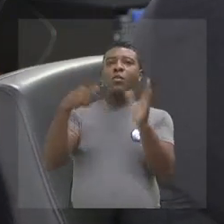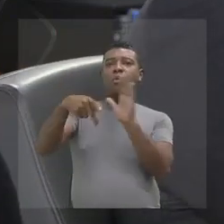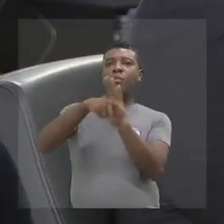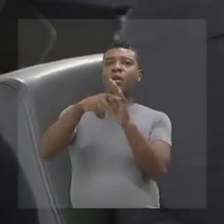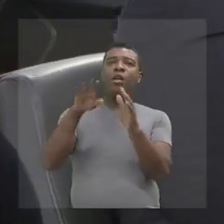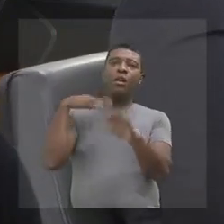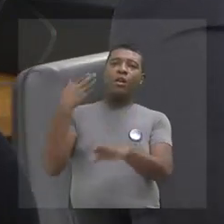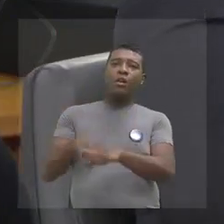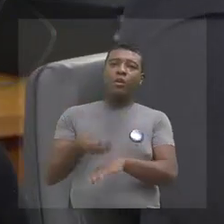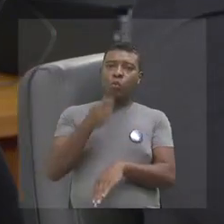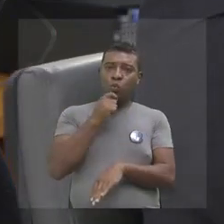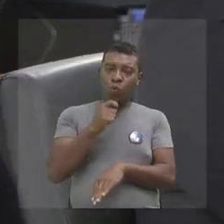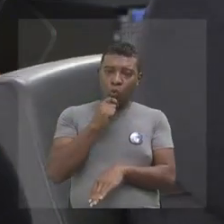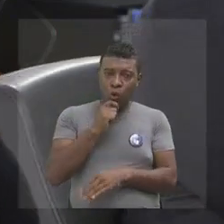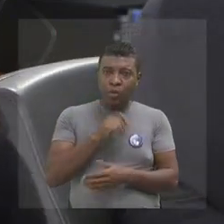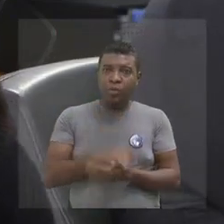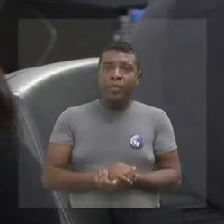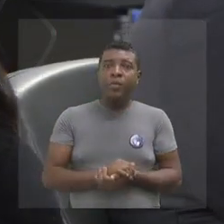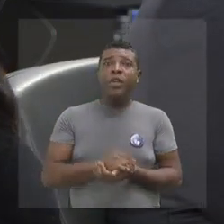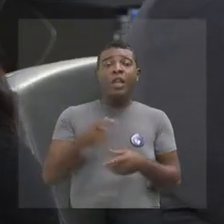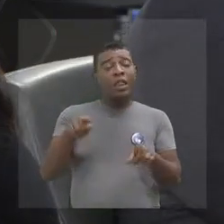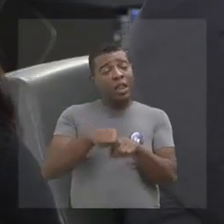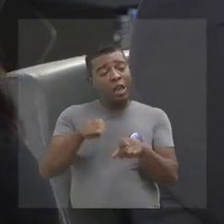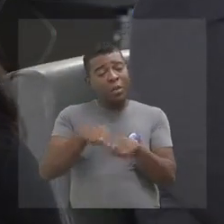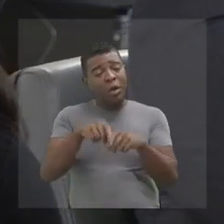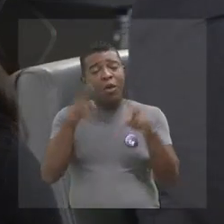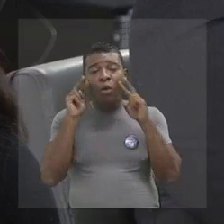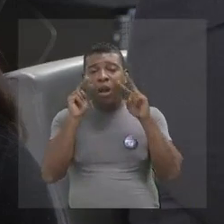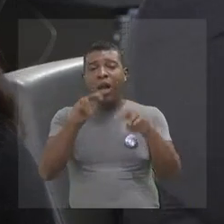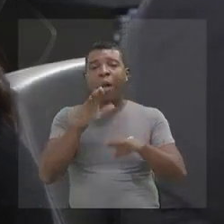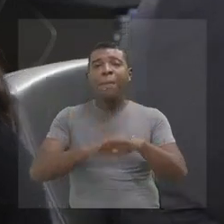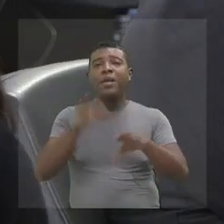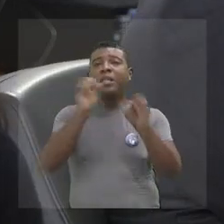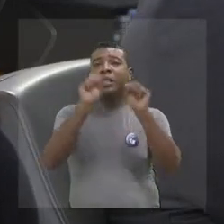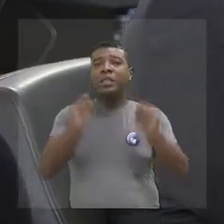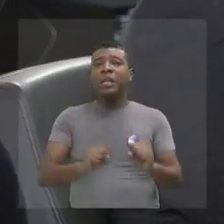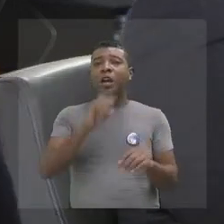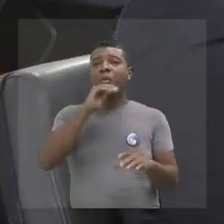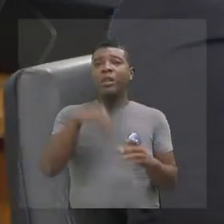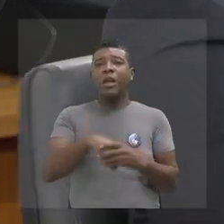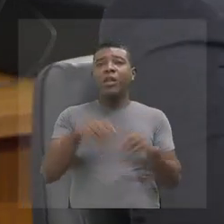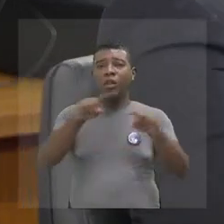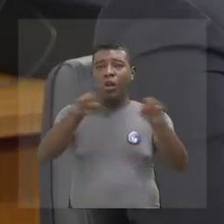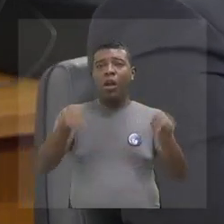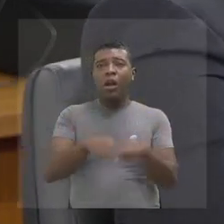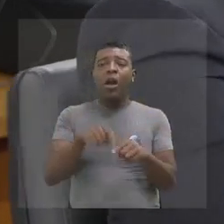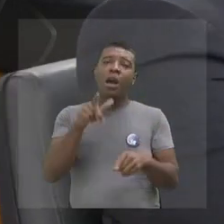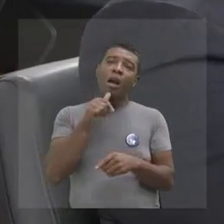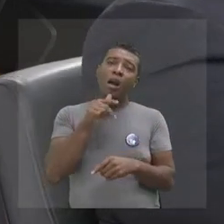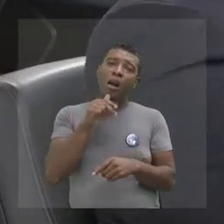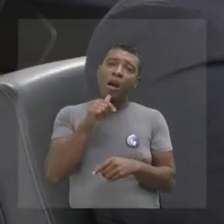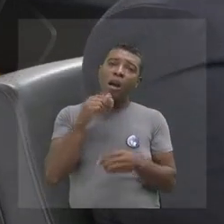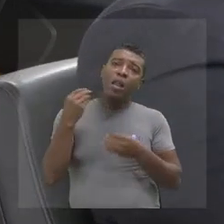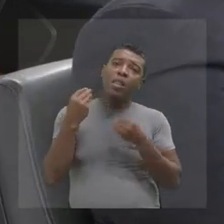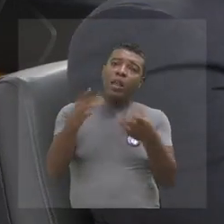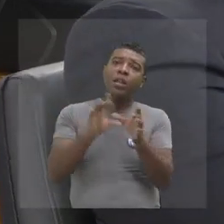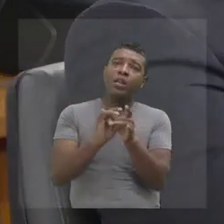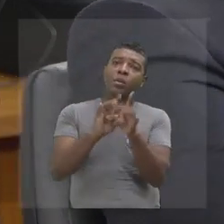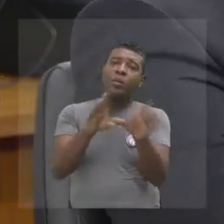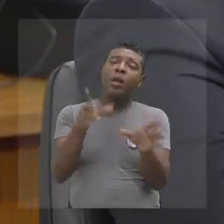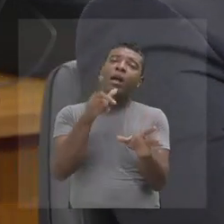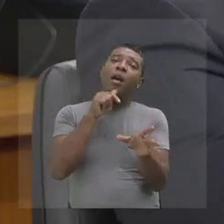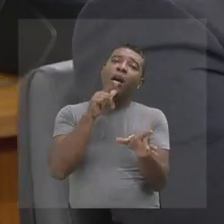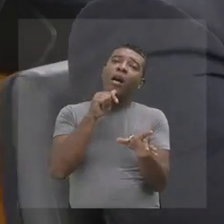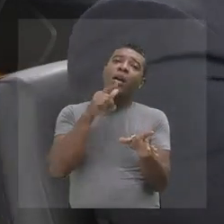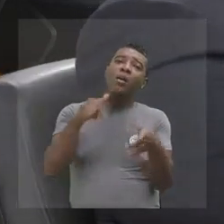Fashion esse né esse olhar mais sistêmico de preservação de bacia hidrográfica para garantia de disponibilidade entre qualidade na água